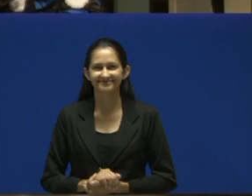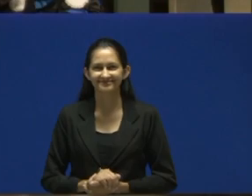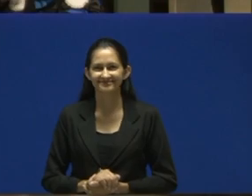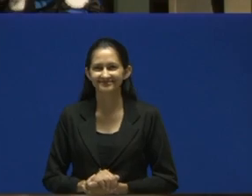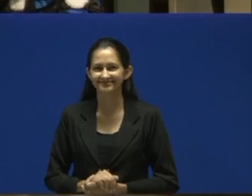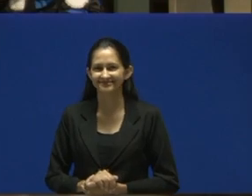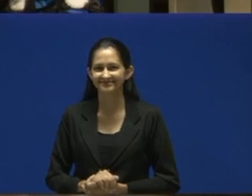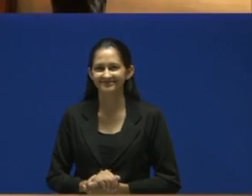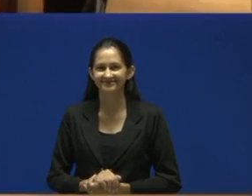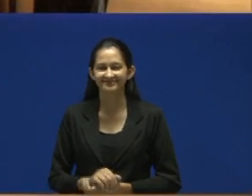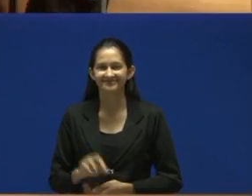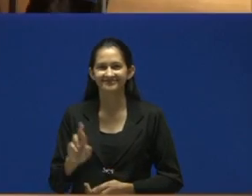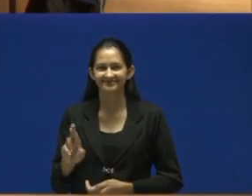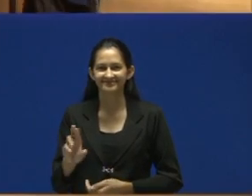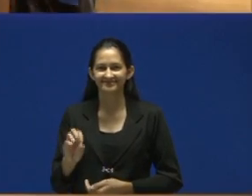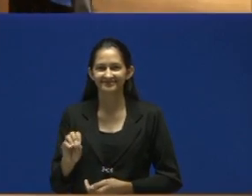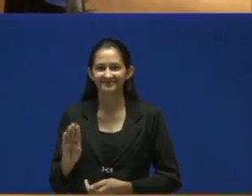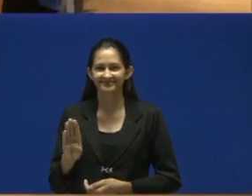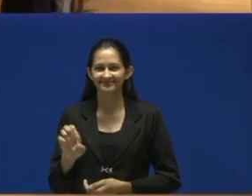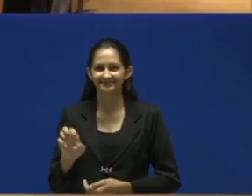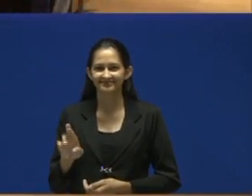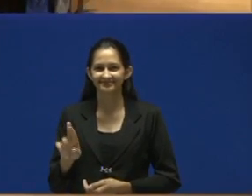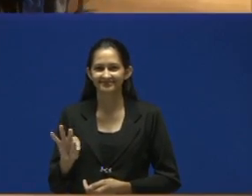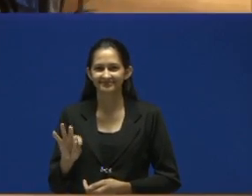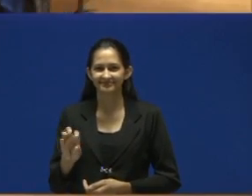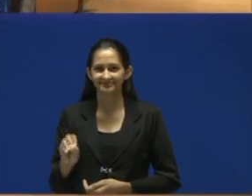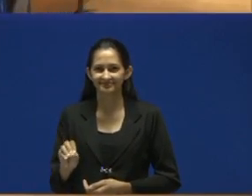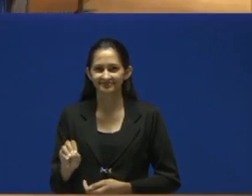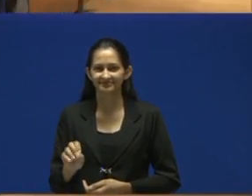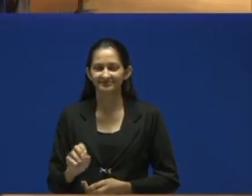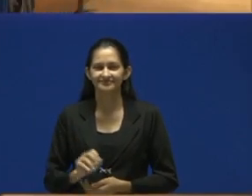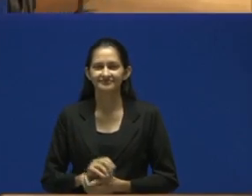roberto rios wetu murakami